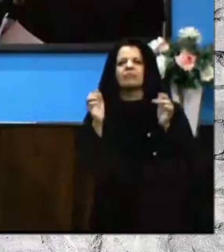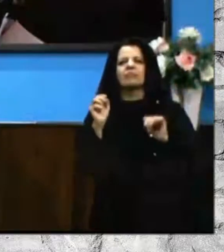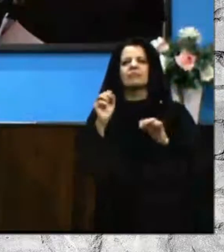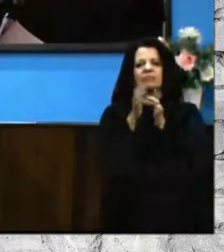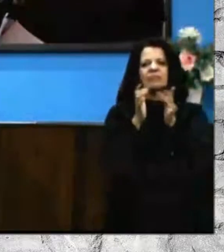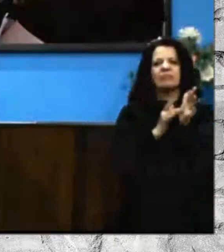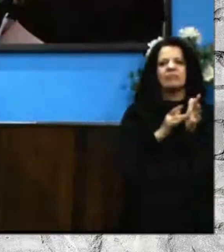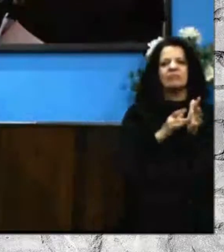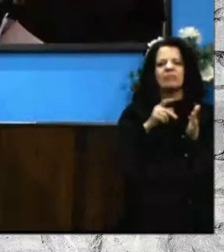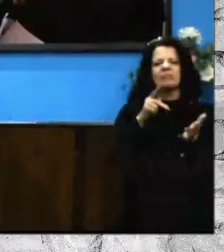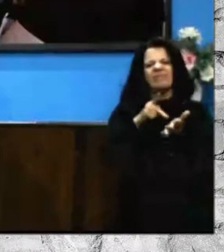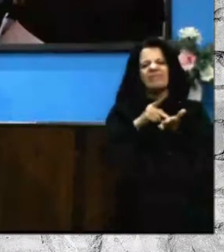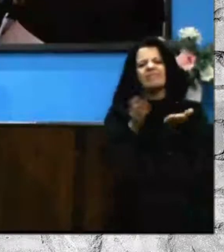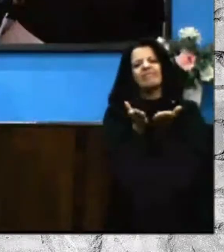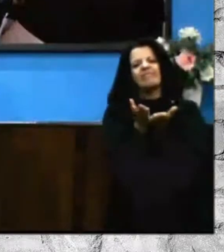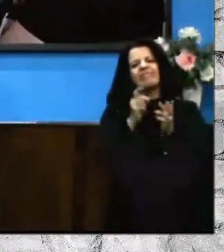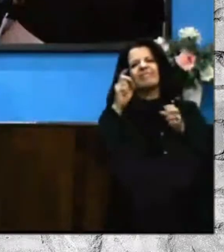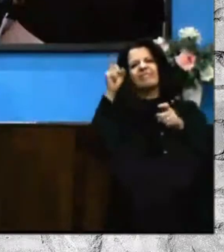se preocupam com o reino de Deus. Aliás,